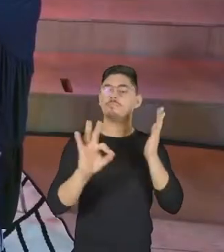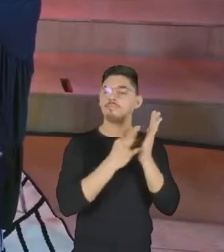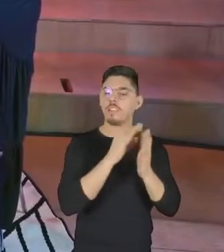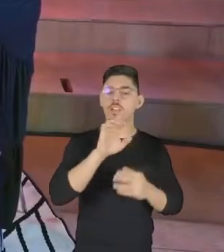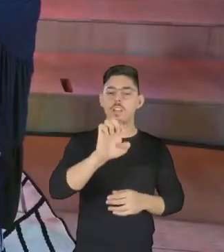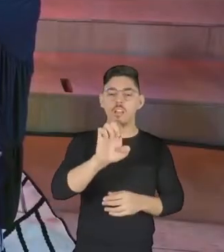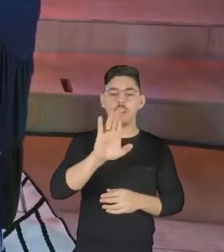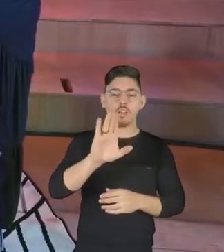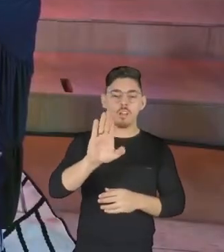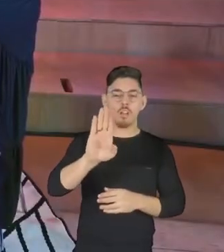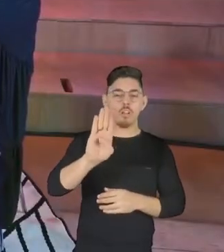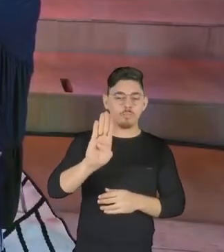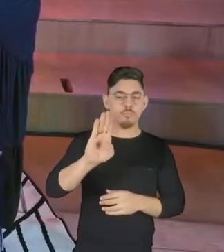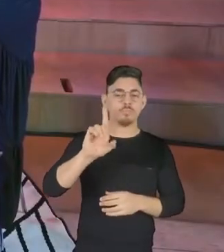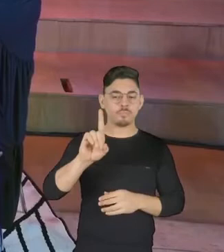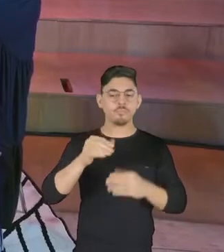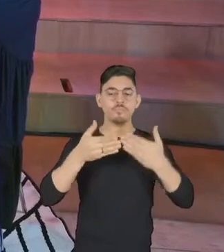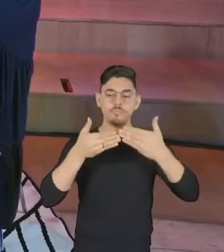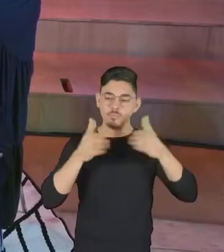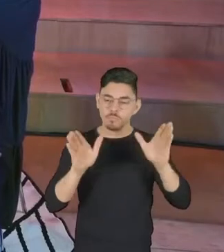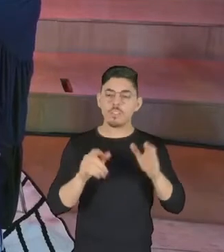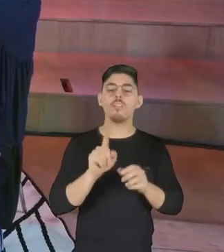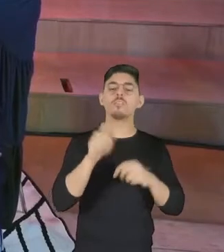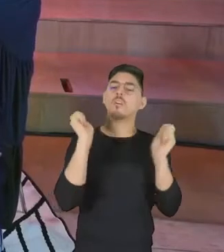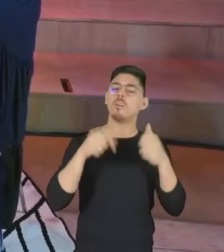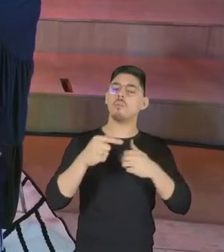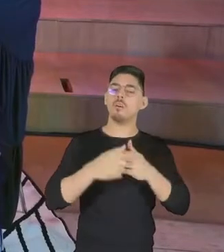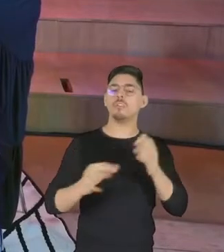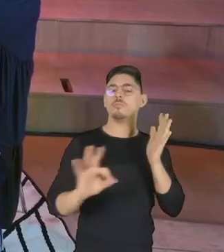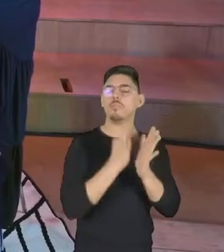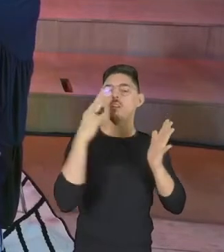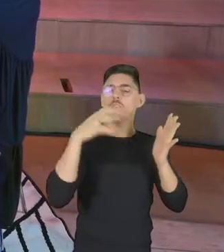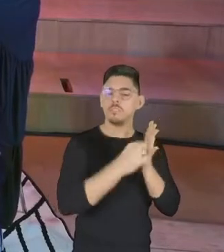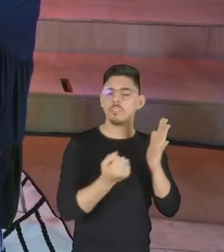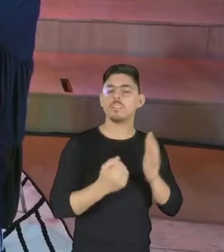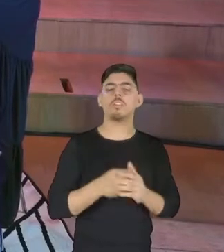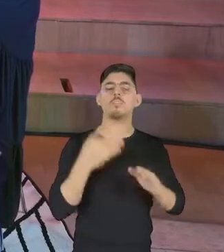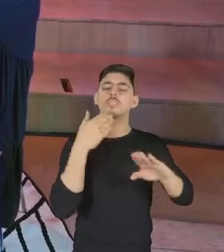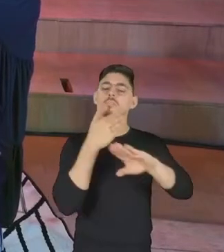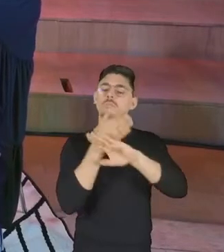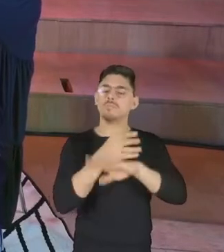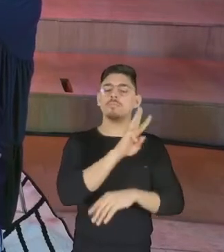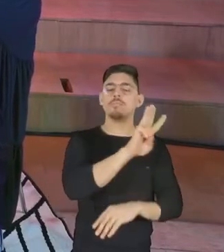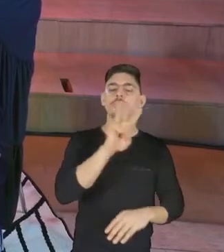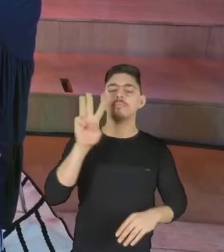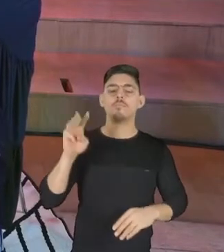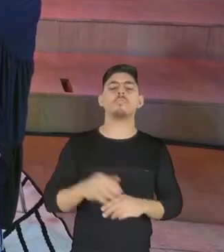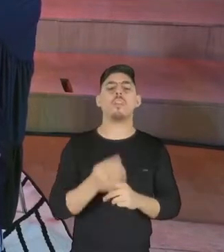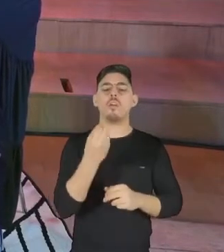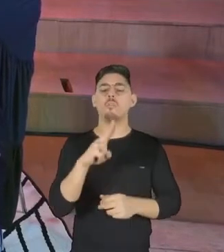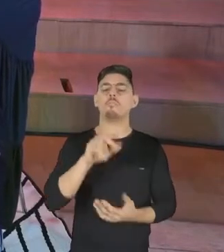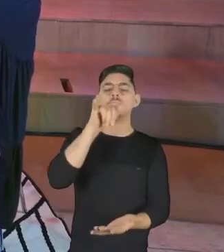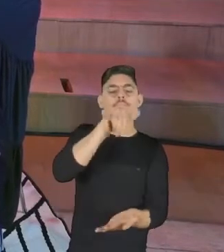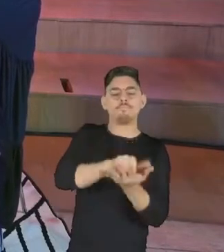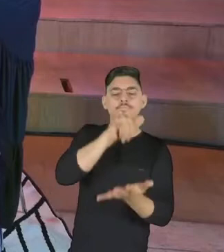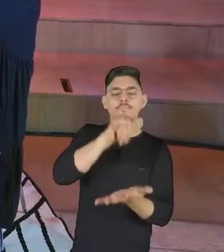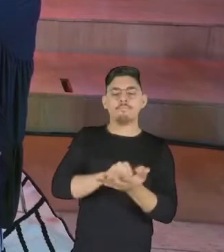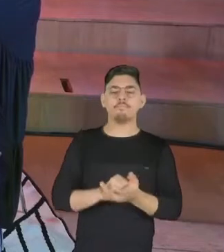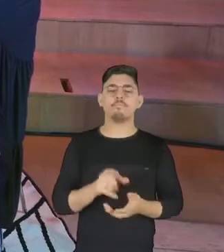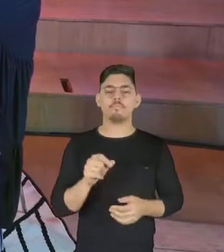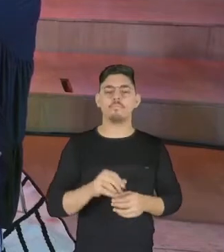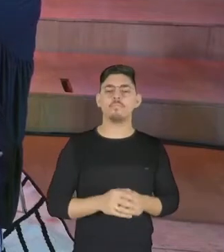IBD vão ser abertas. Você já pode se inscrever. Entra lá no site ou através do aplicativo